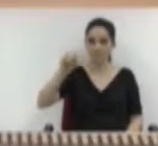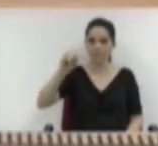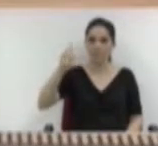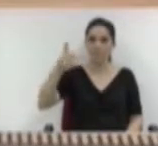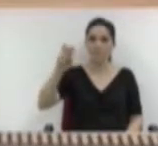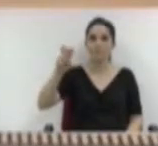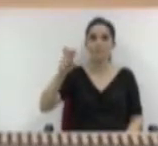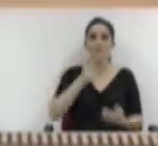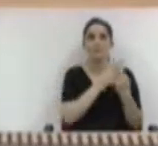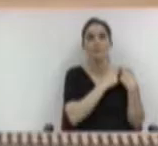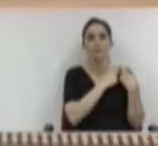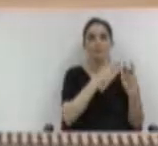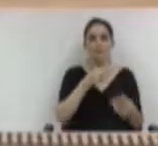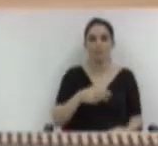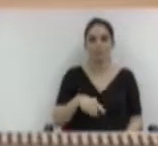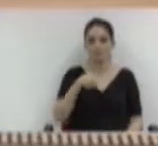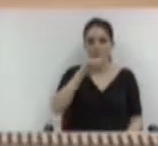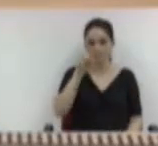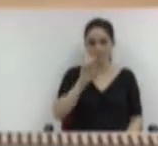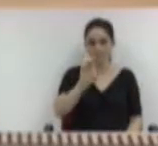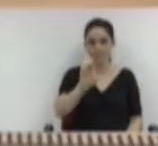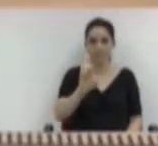927/2015, autor, vereador Zé Damix.